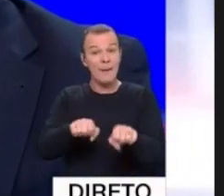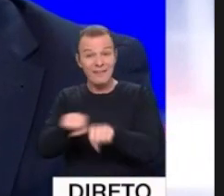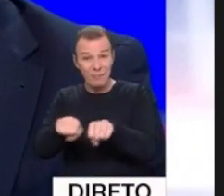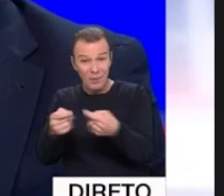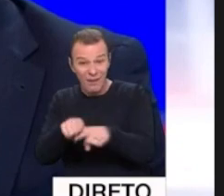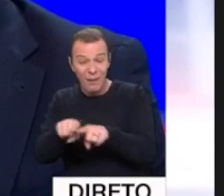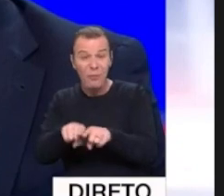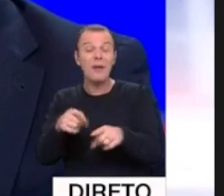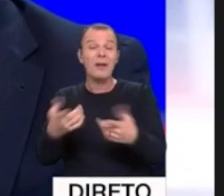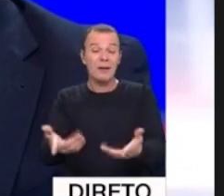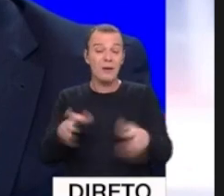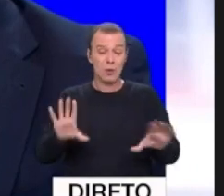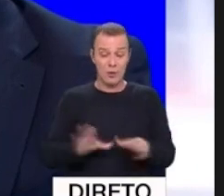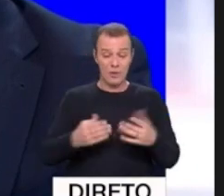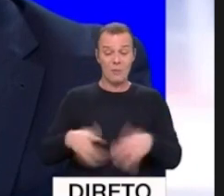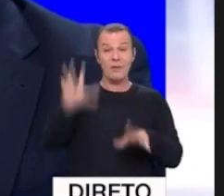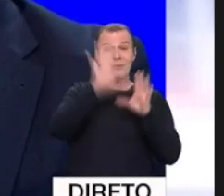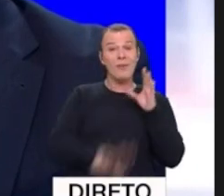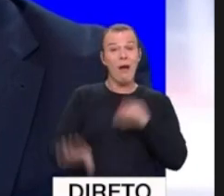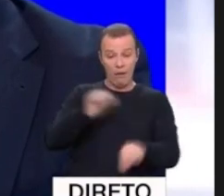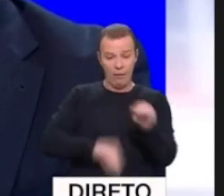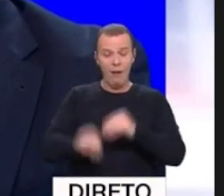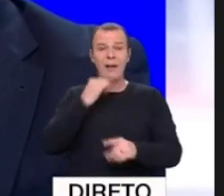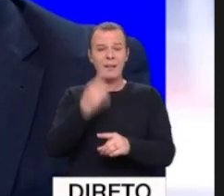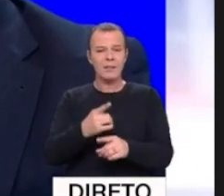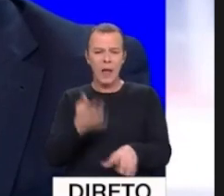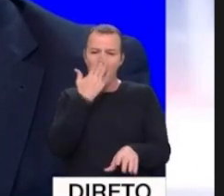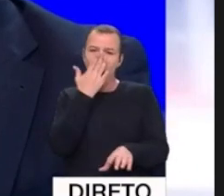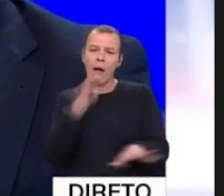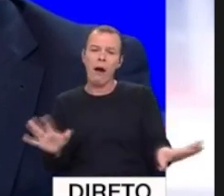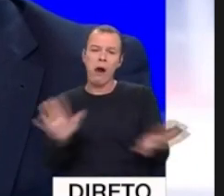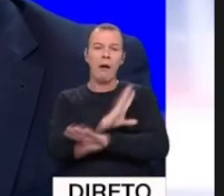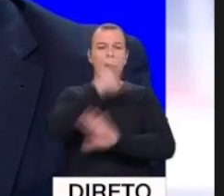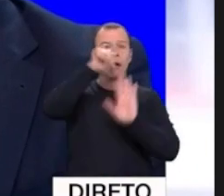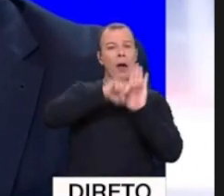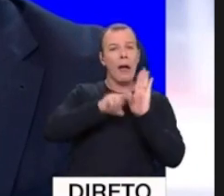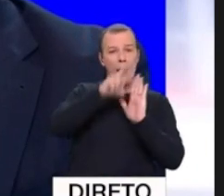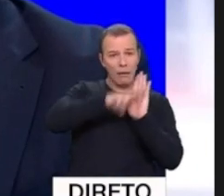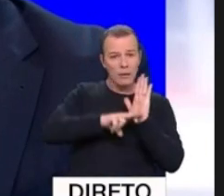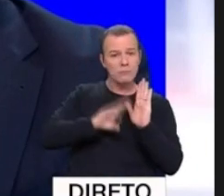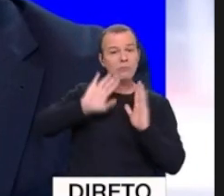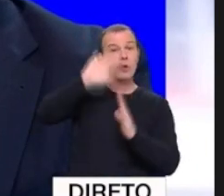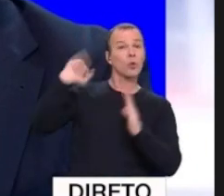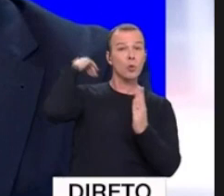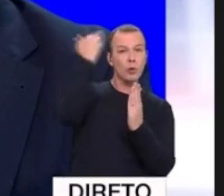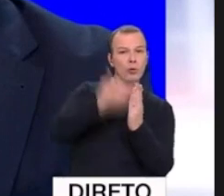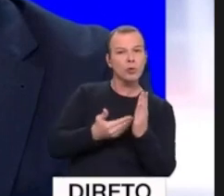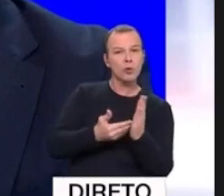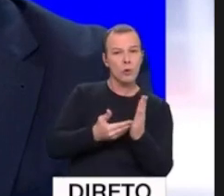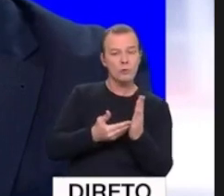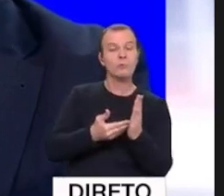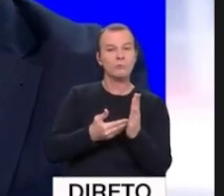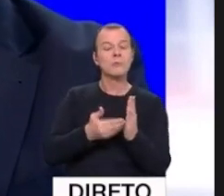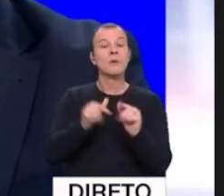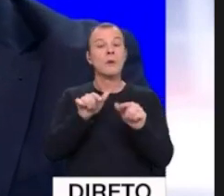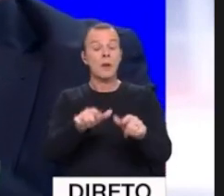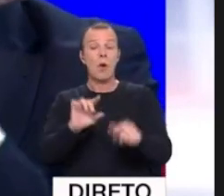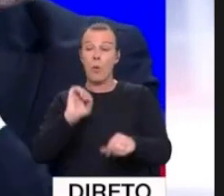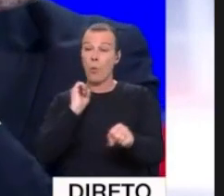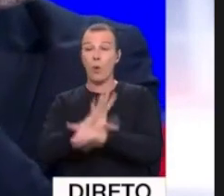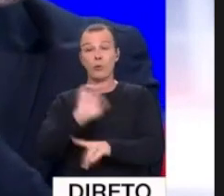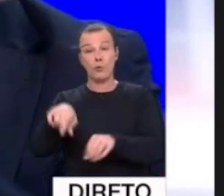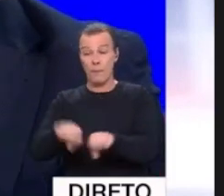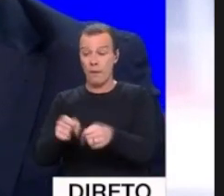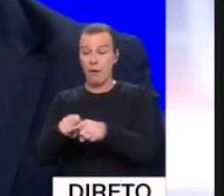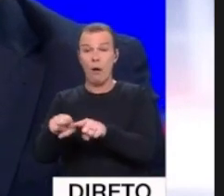perante aquilo que a comissão nacional de eleições disse que seria uma distorção dos princípios constitucionais para lado o telemóvel outros